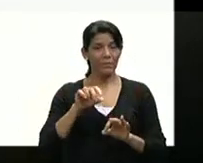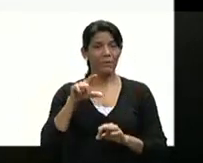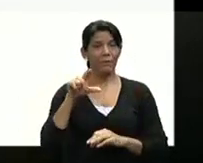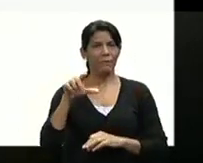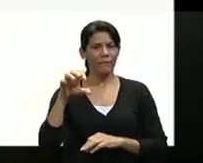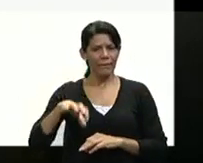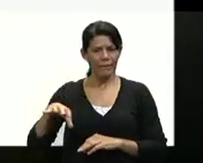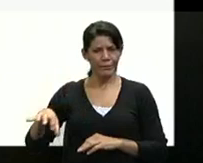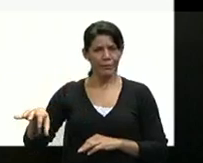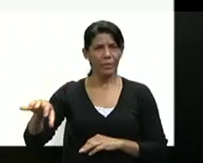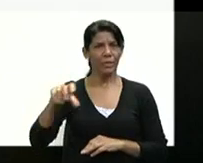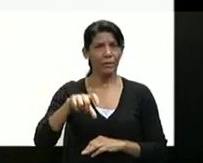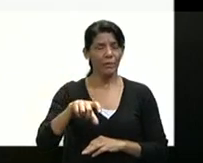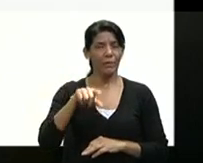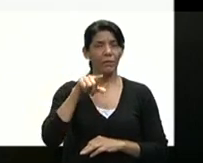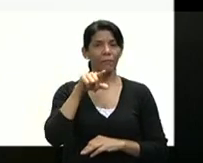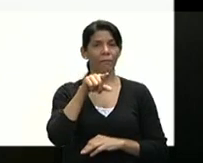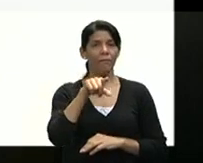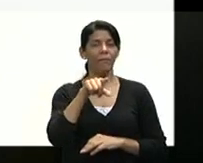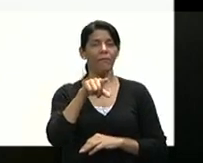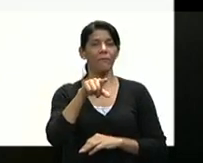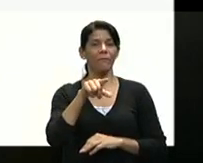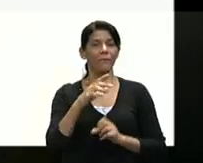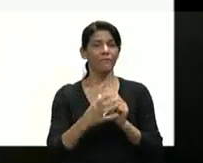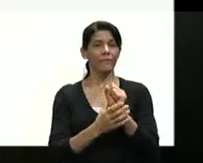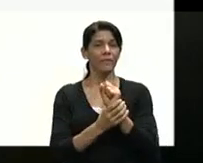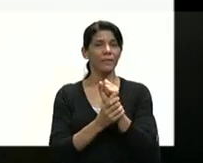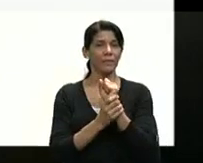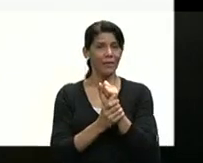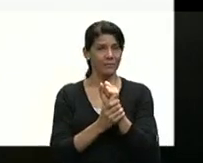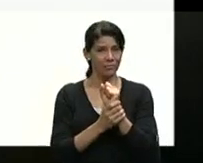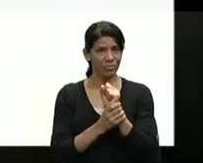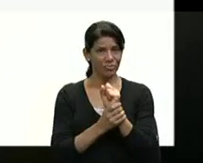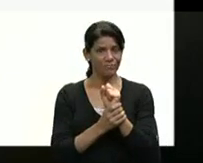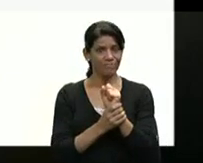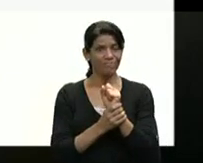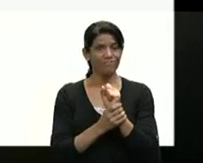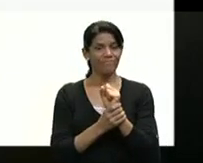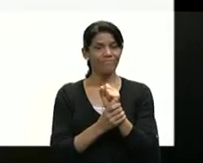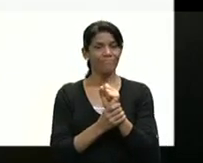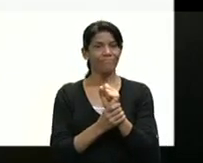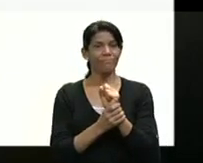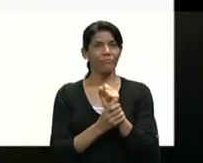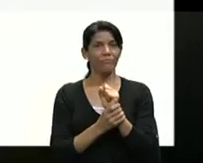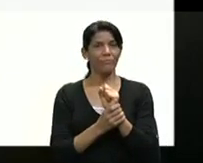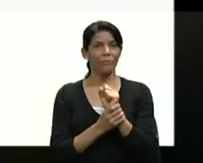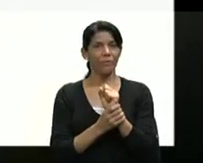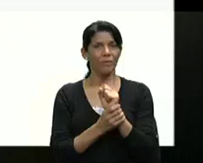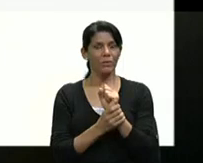forma regionalizada vai garantir ao nosso